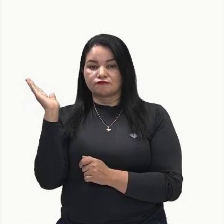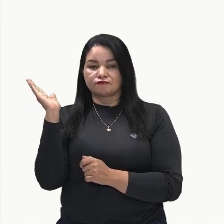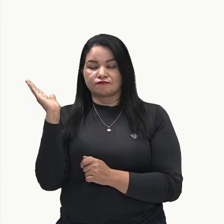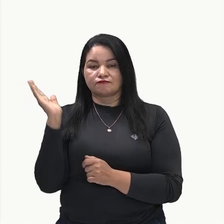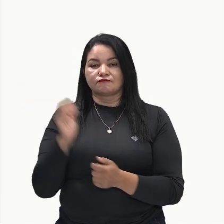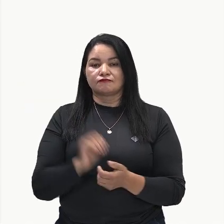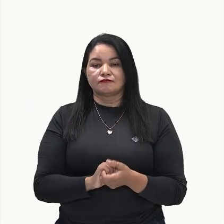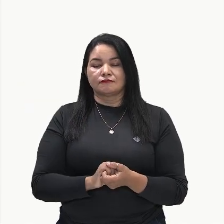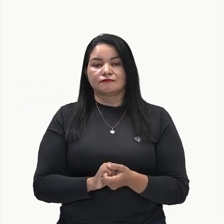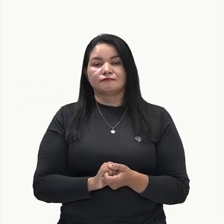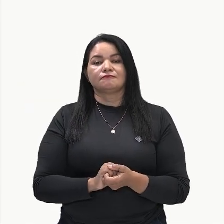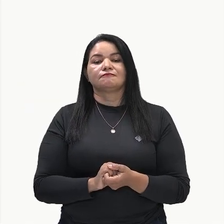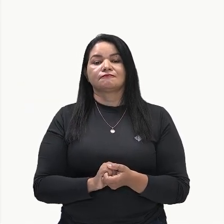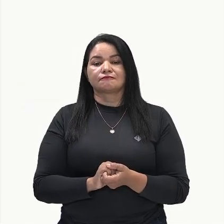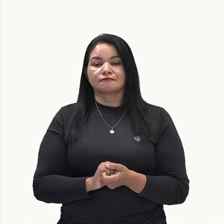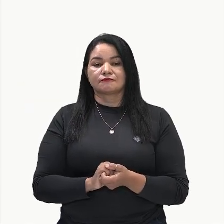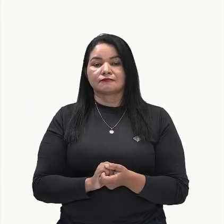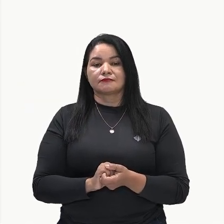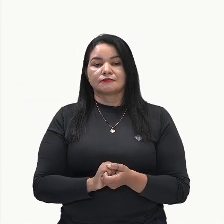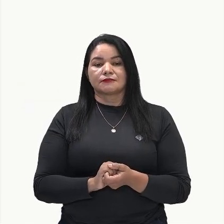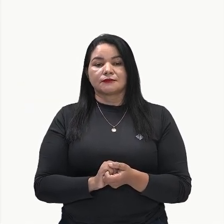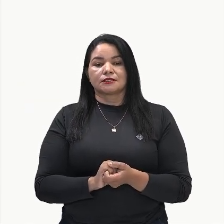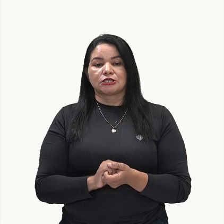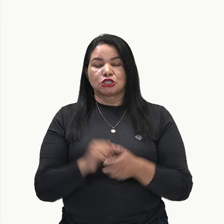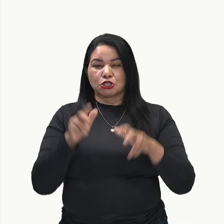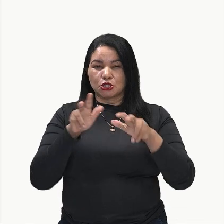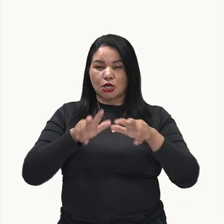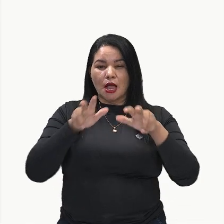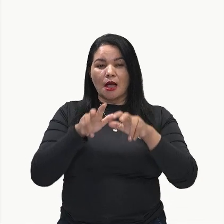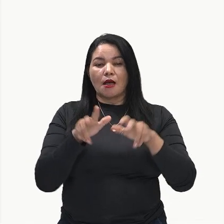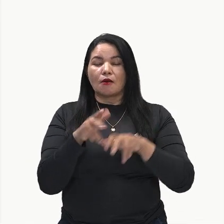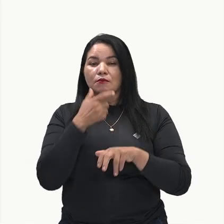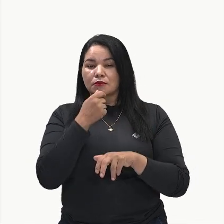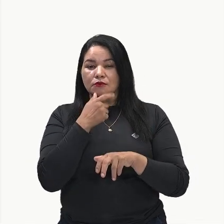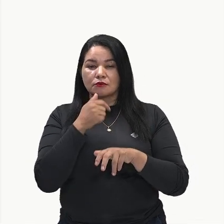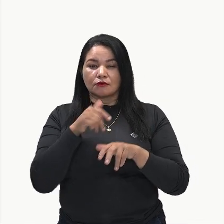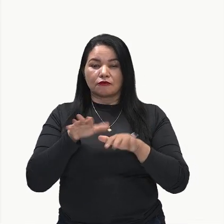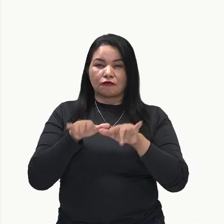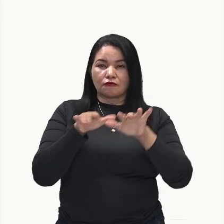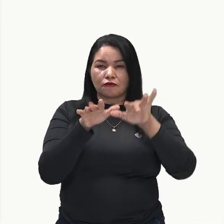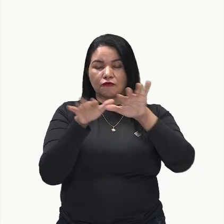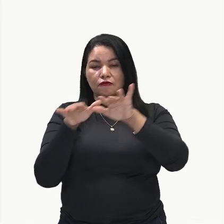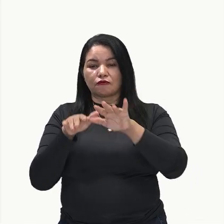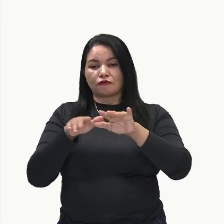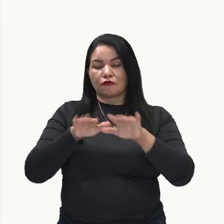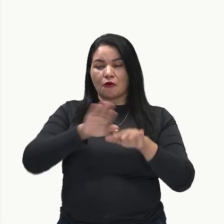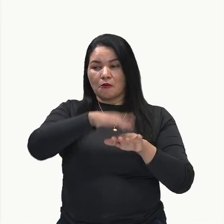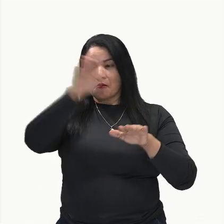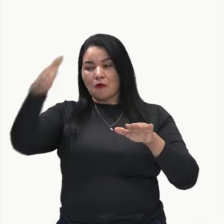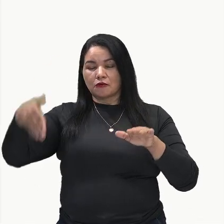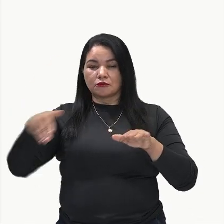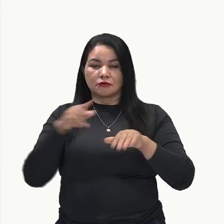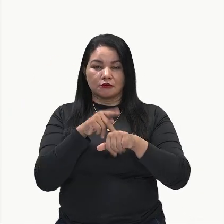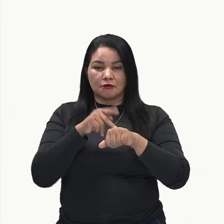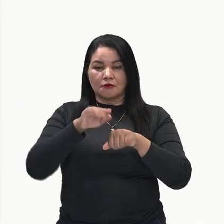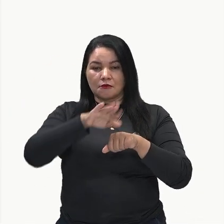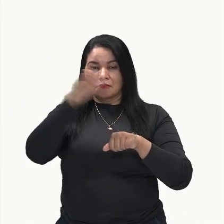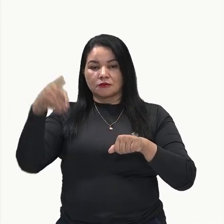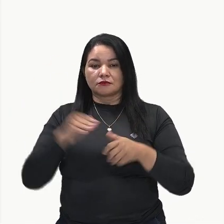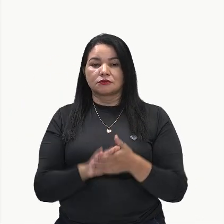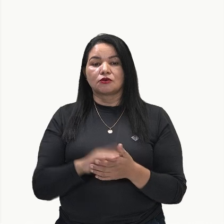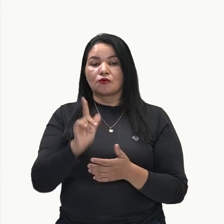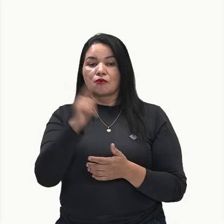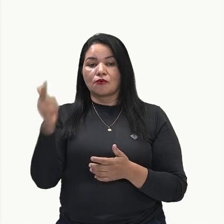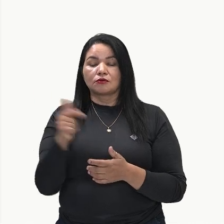fêmea. El águila macho volava sobre as montanhas. La pantera hembra caça com